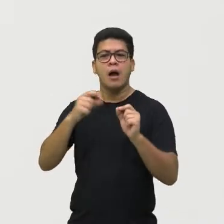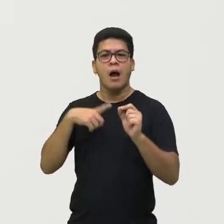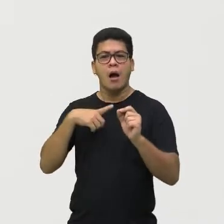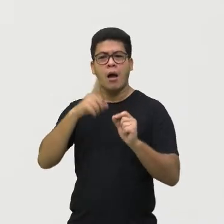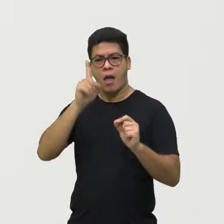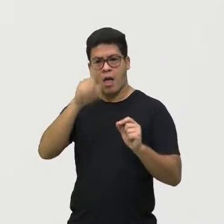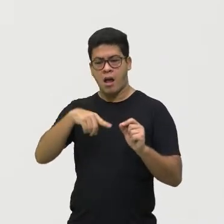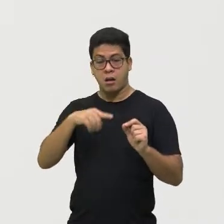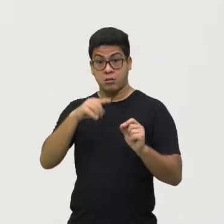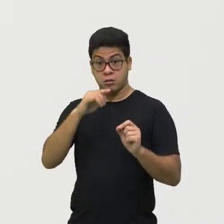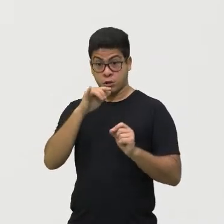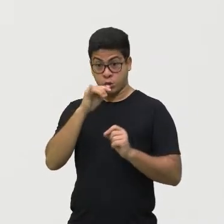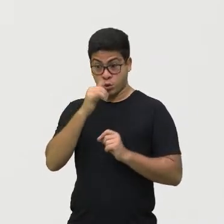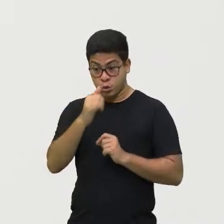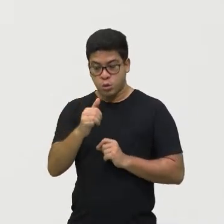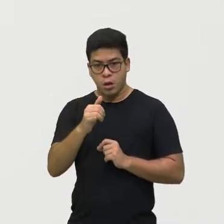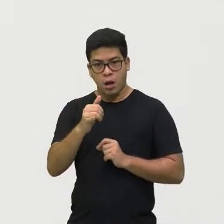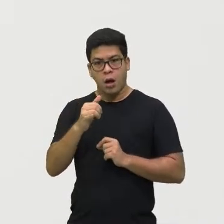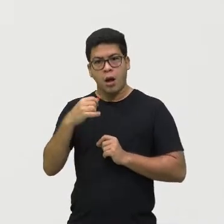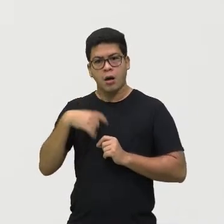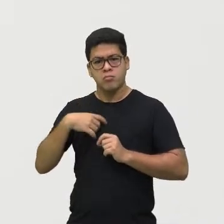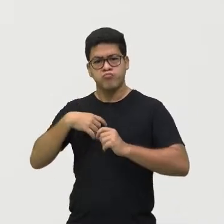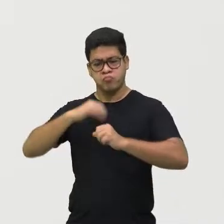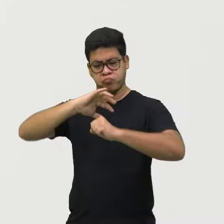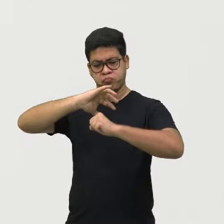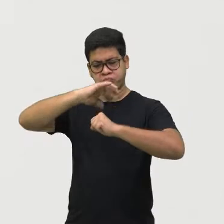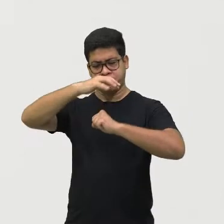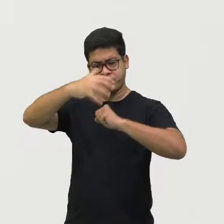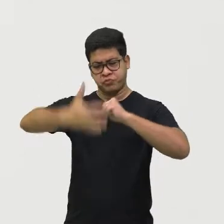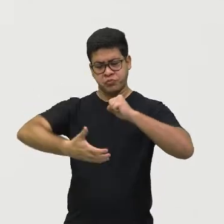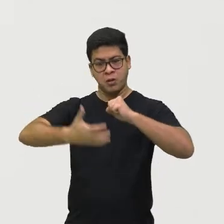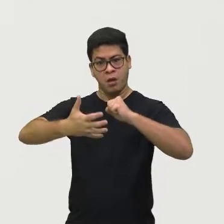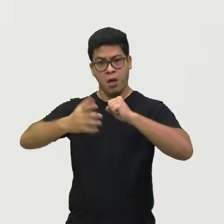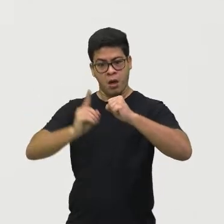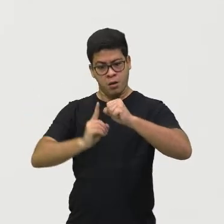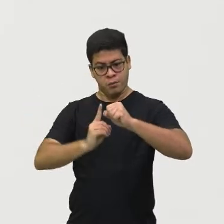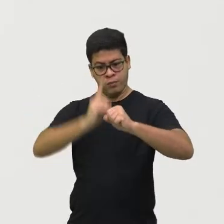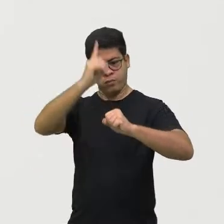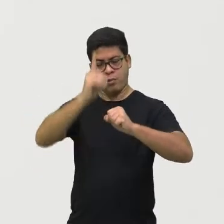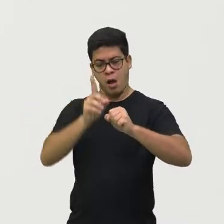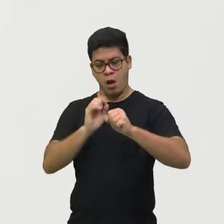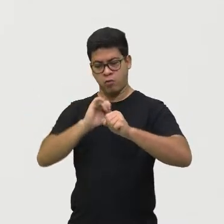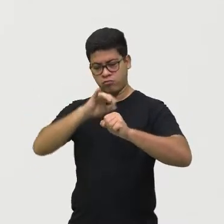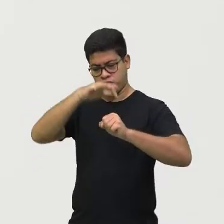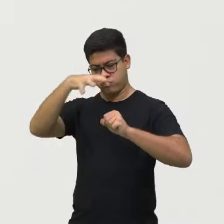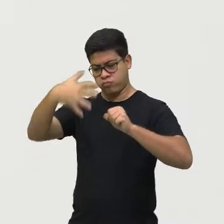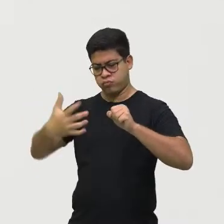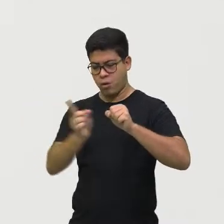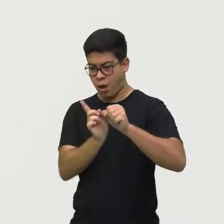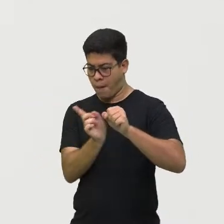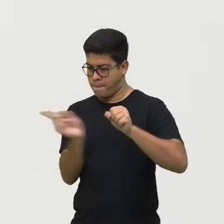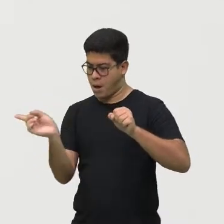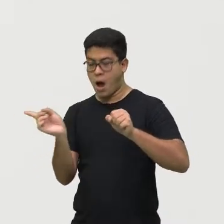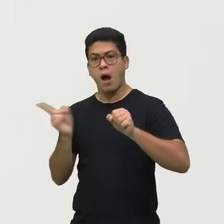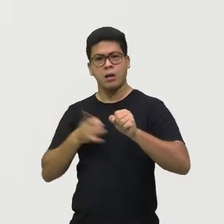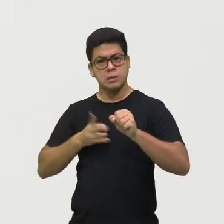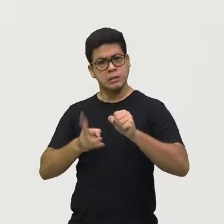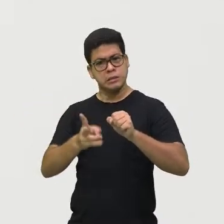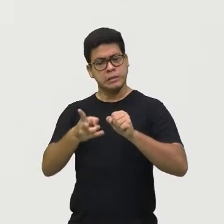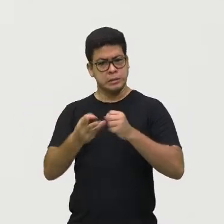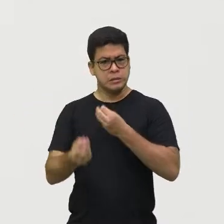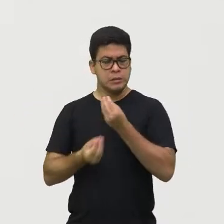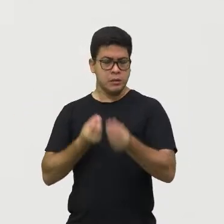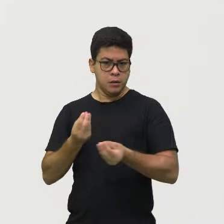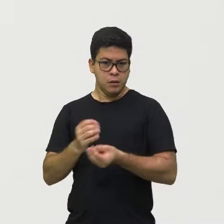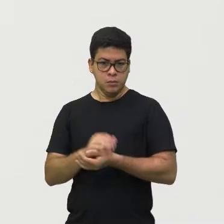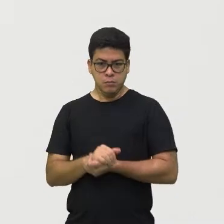com o raio da carga. Mas as superfícies equipotenciais, elas são concêntricas